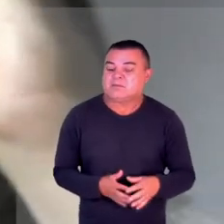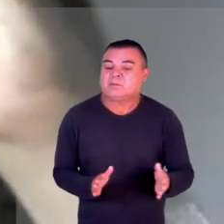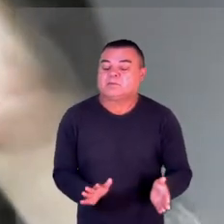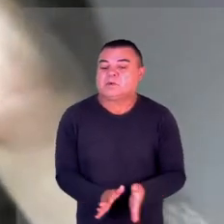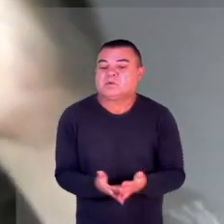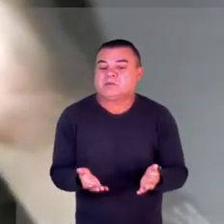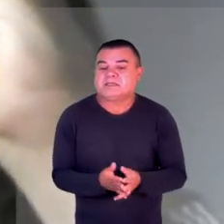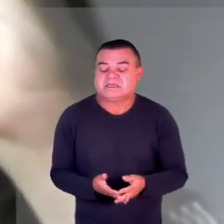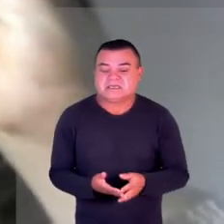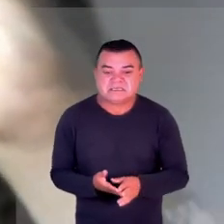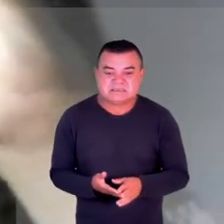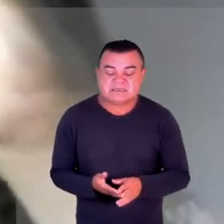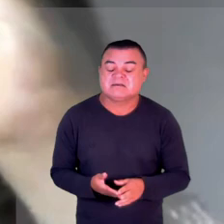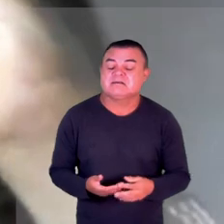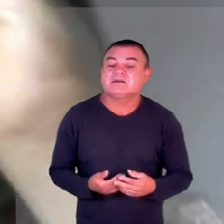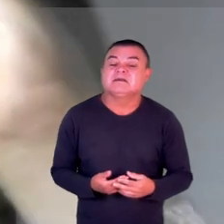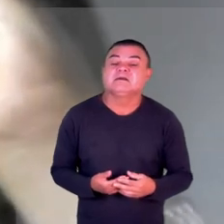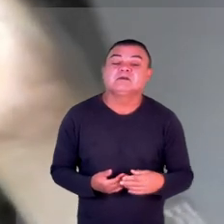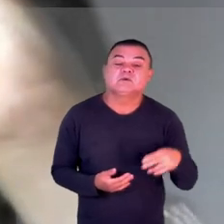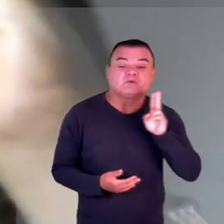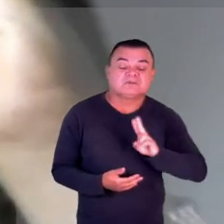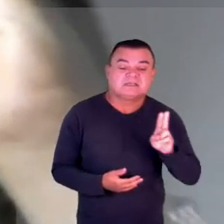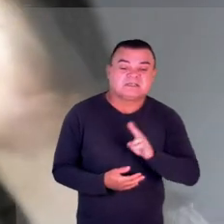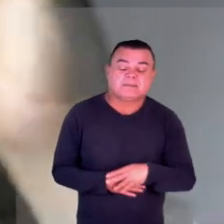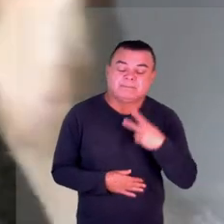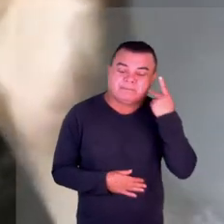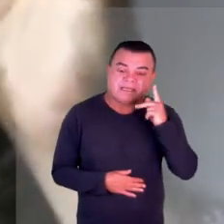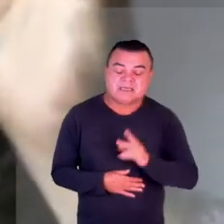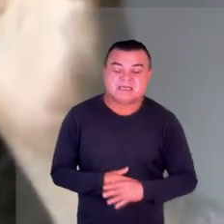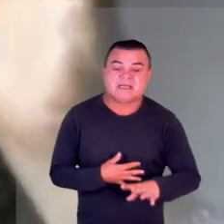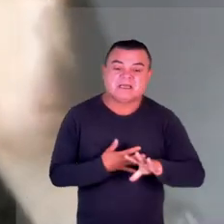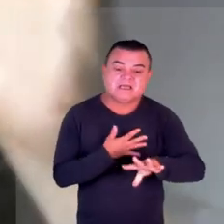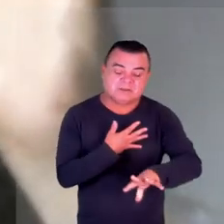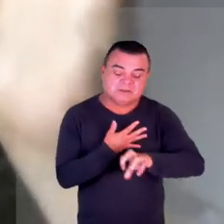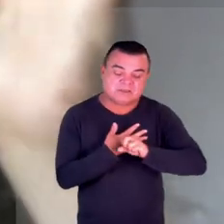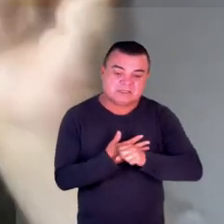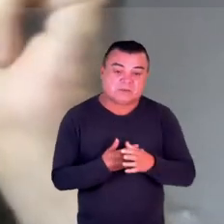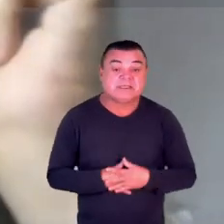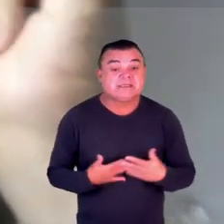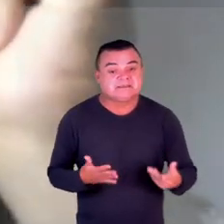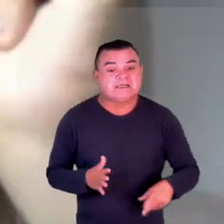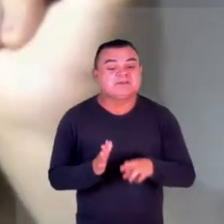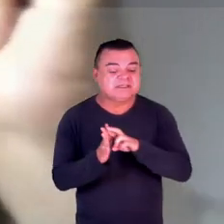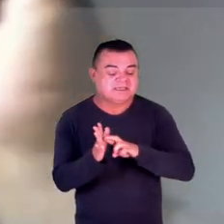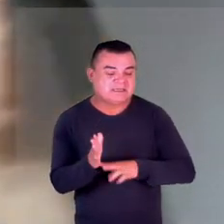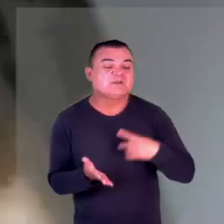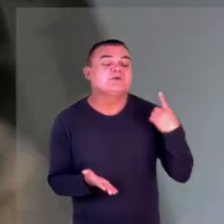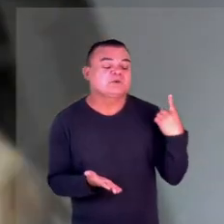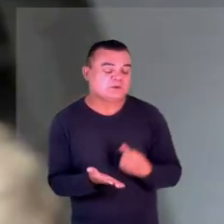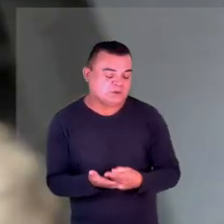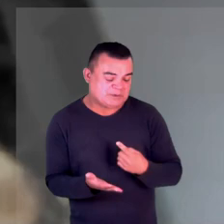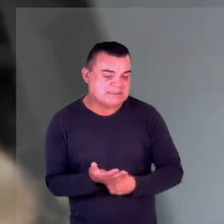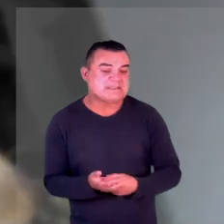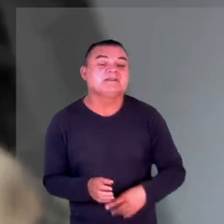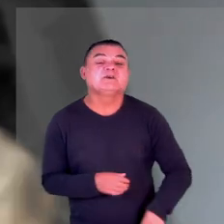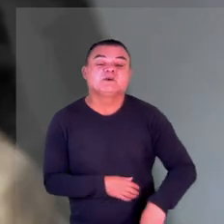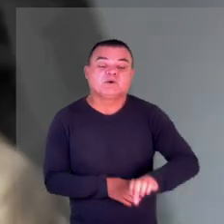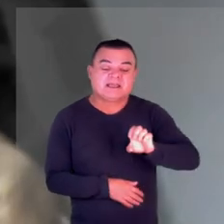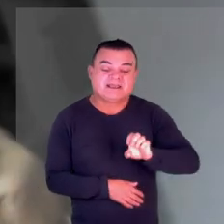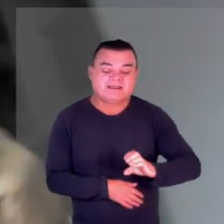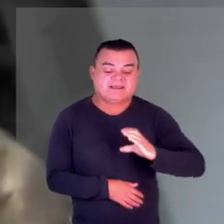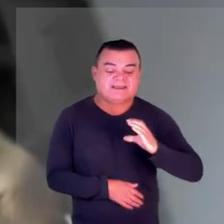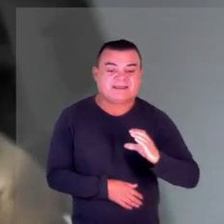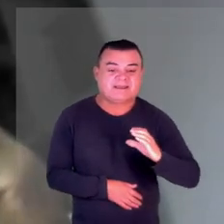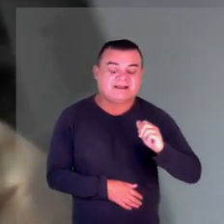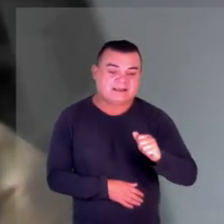para destituição adoção ela pura e simples então assim em regra se cumpre sim o Estatuto da Criança e Adolescente